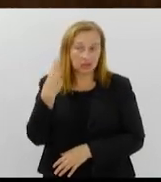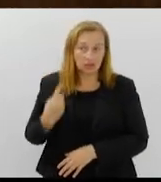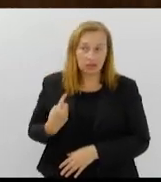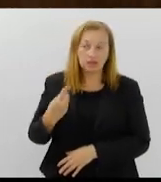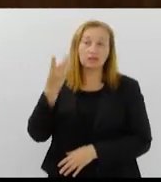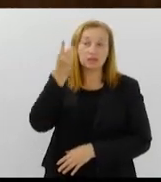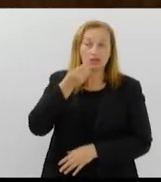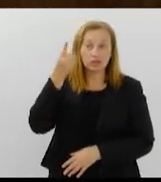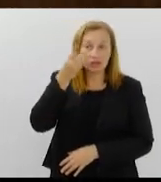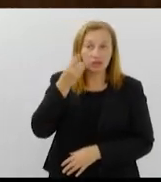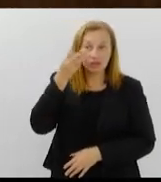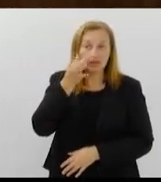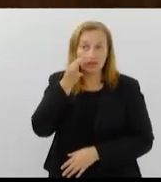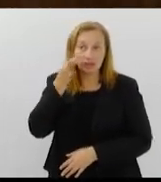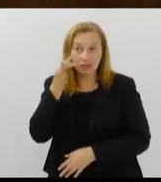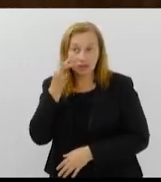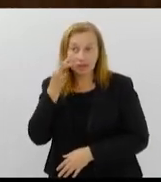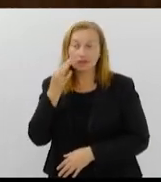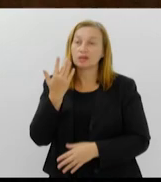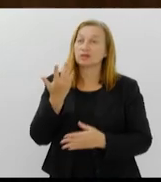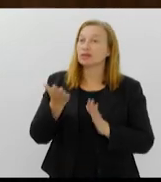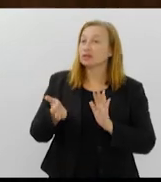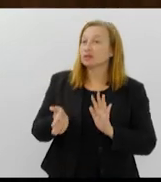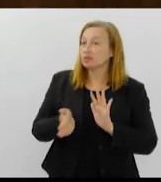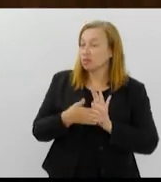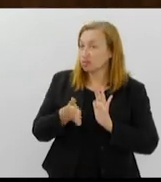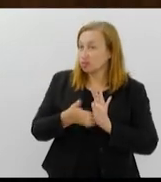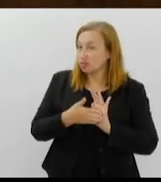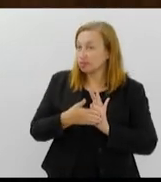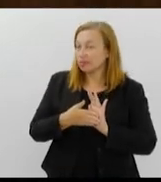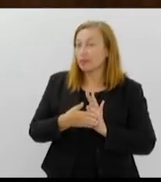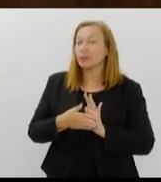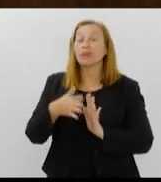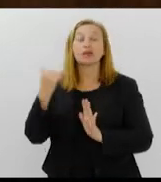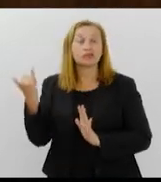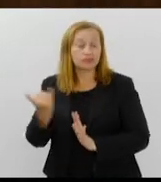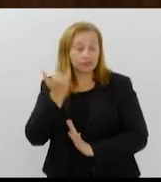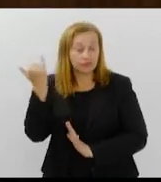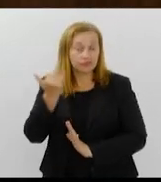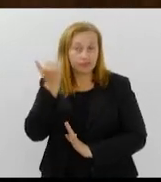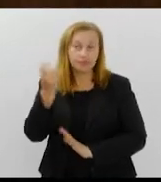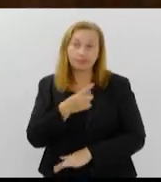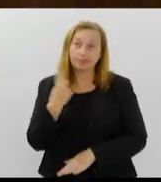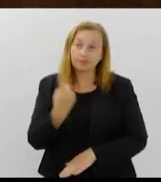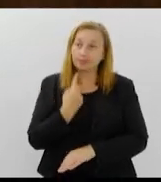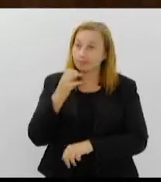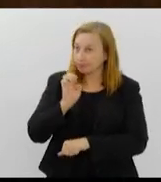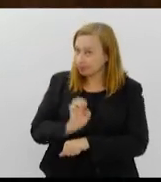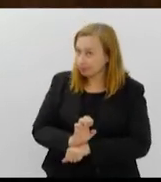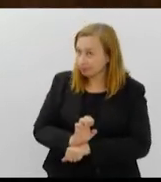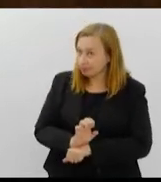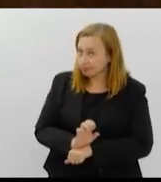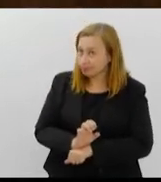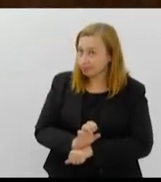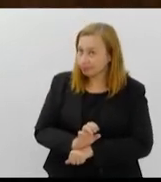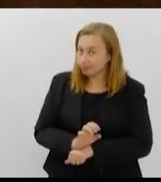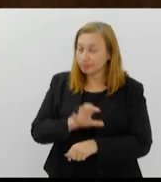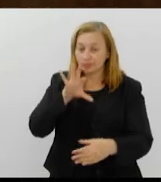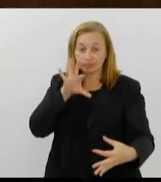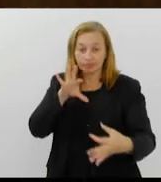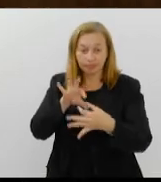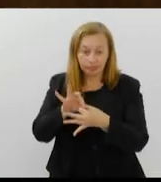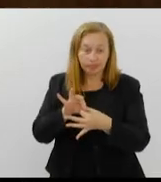o deputado Flávio Serafini por essa proposição tão importante para nosso Estado, que vinca,